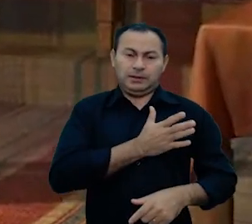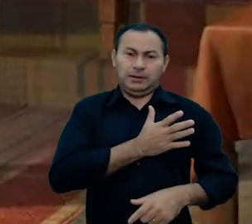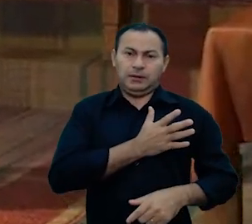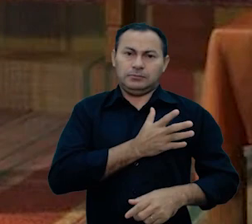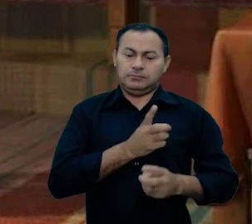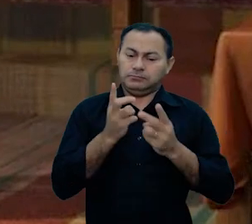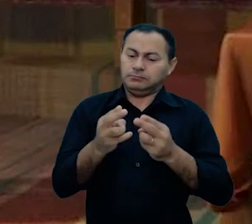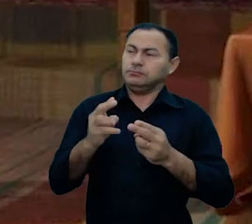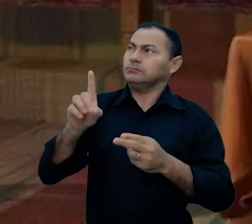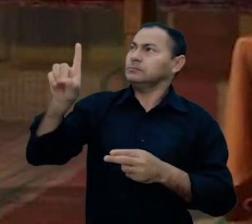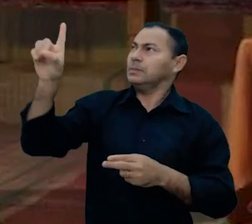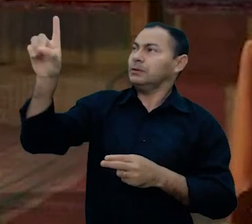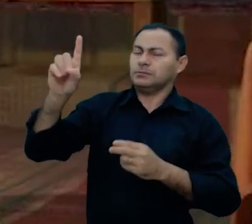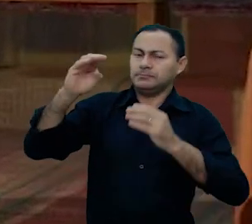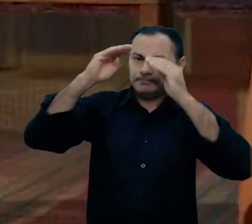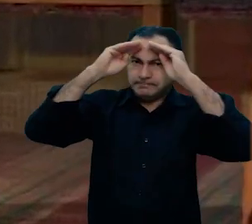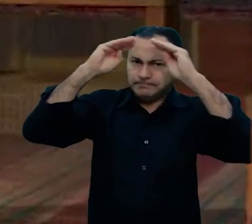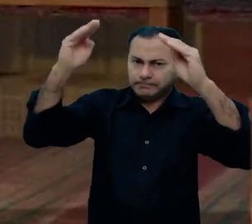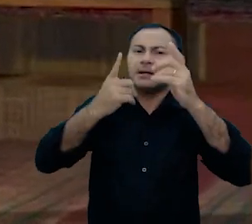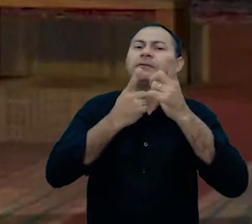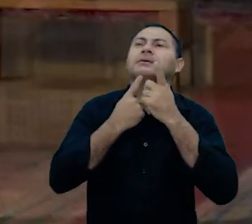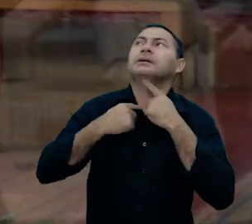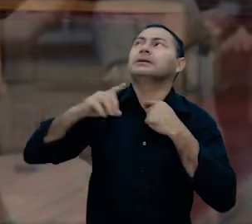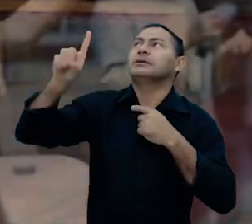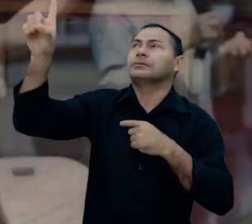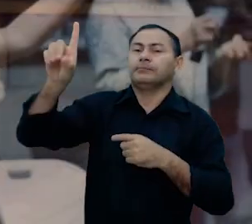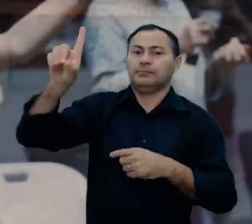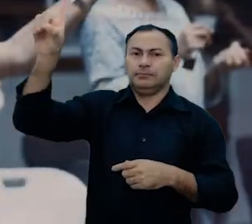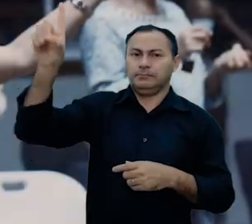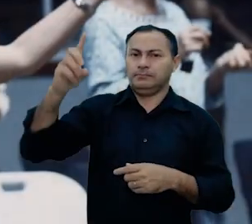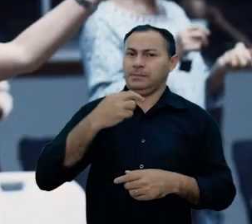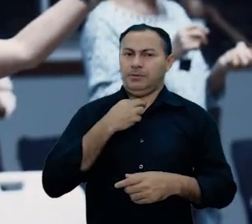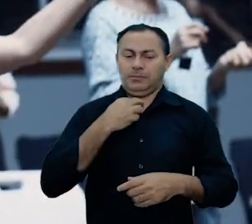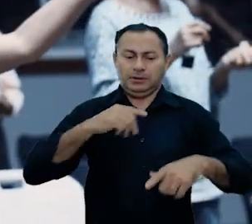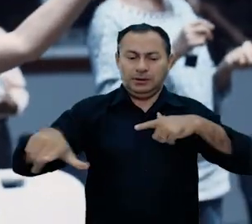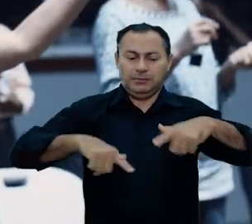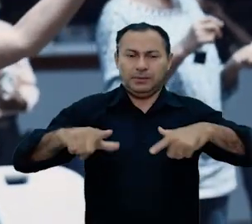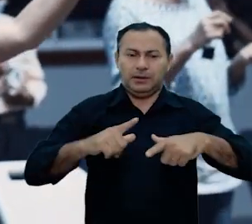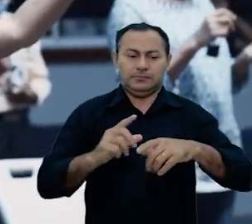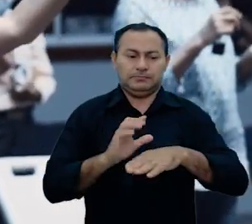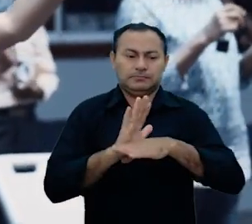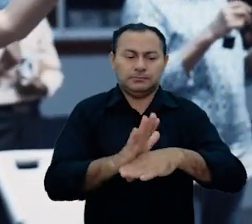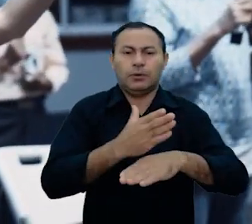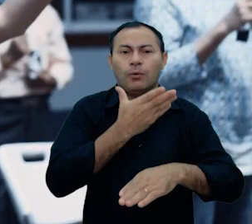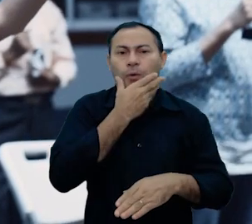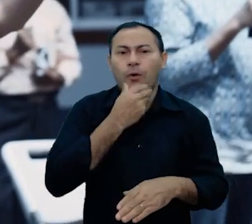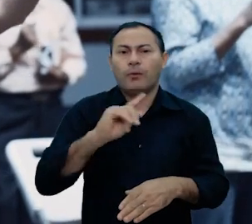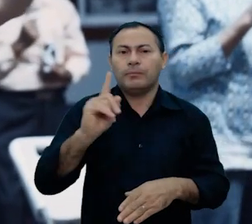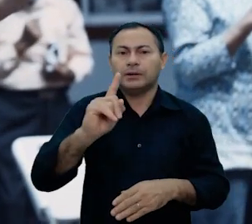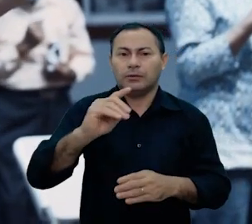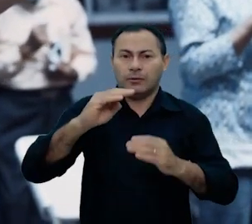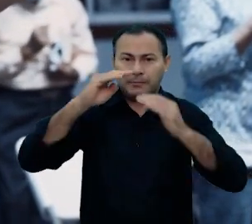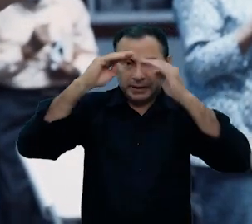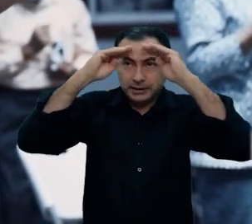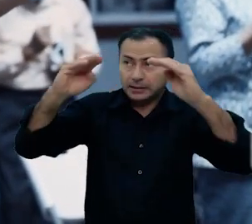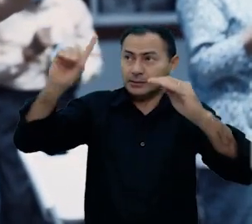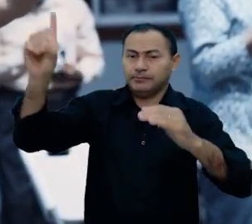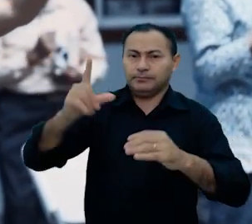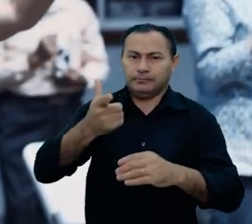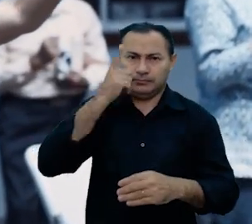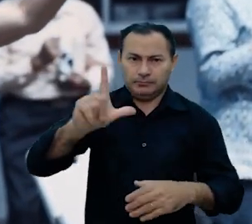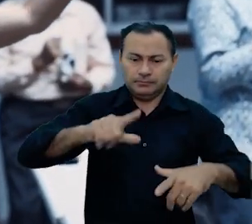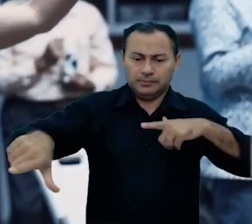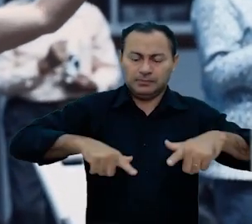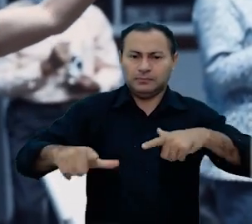de Deus e faria toda a vontade de Deus. Deus não pode trabalhar por intermédio de um homem que não obedece. Ele